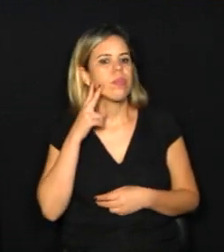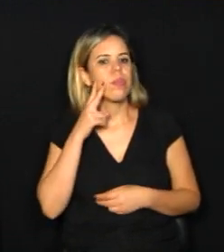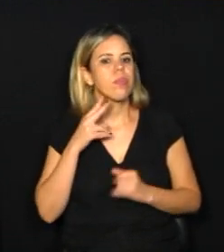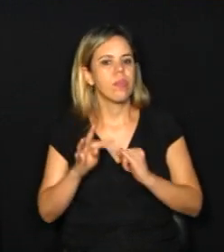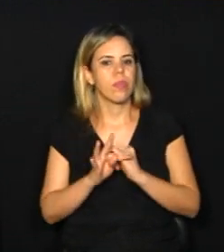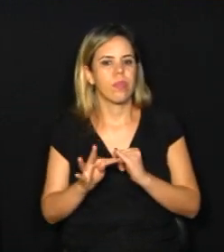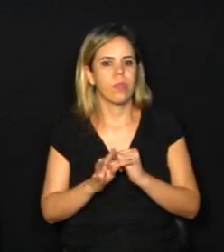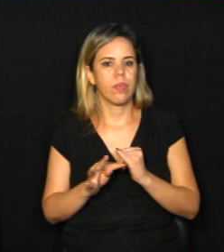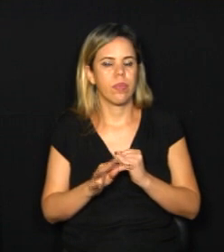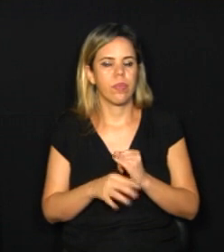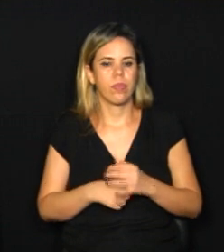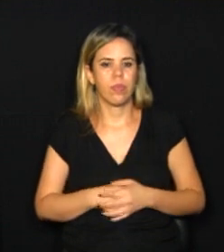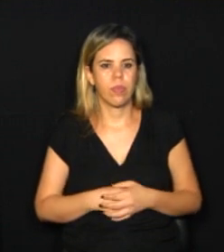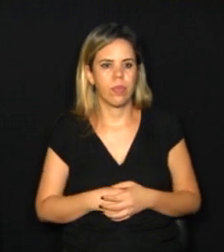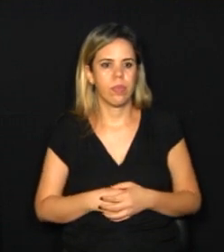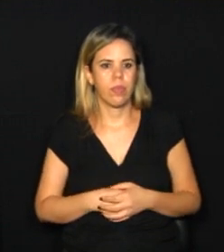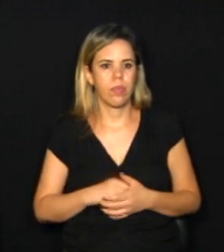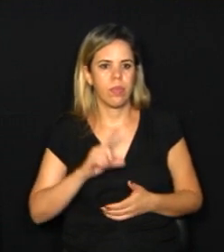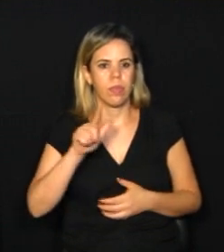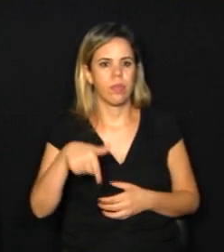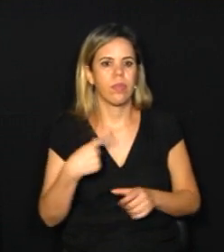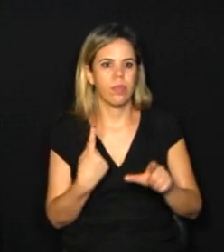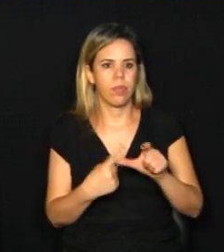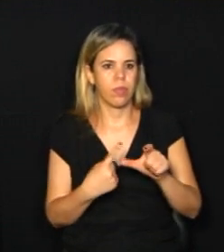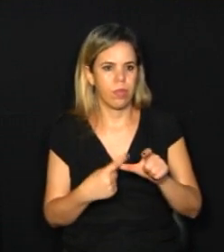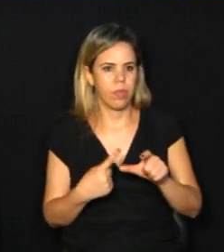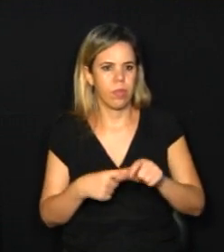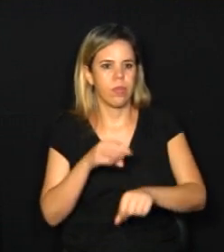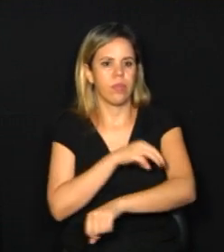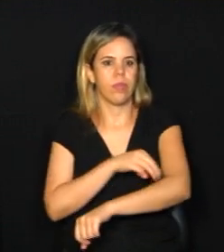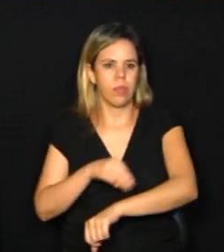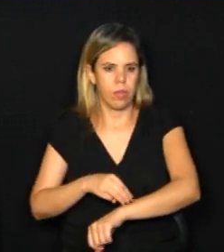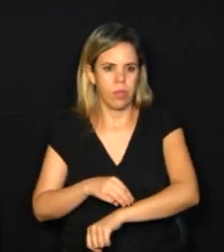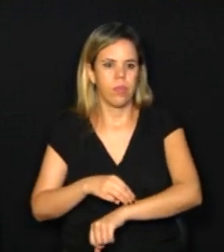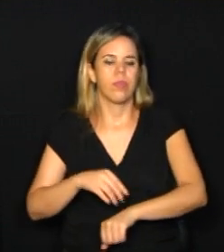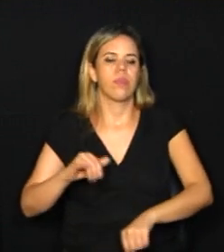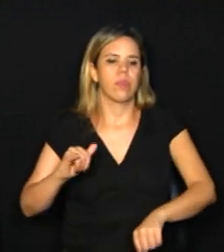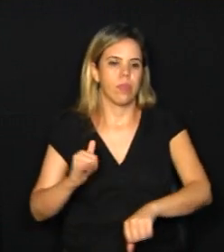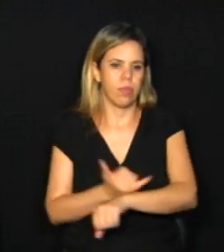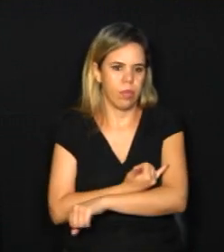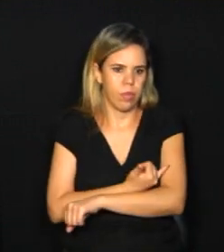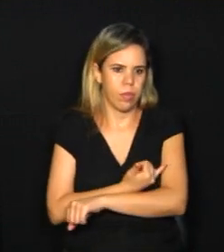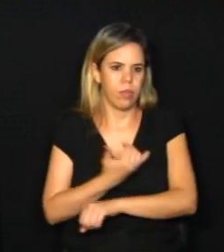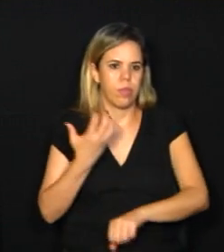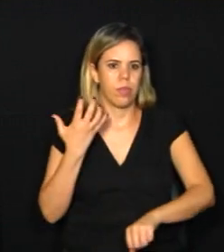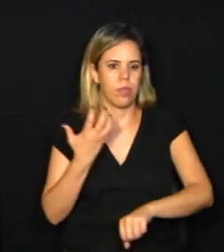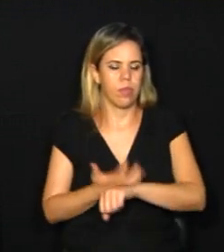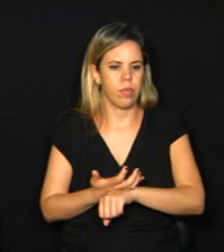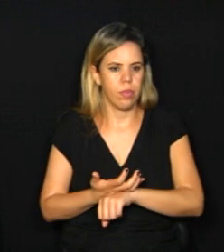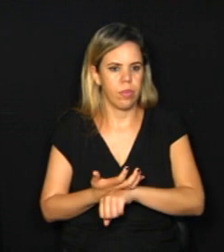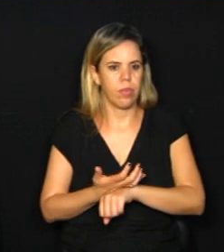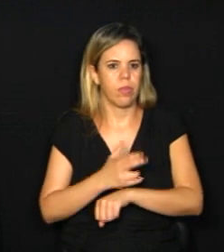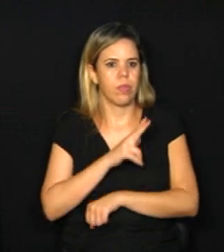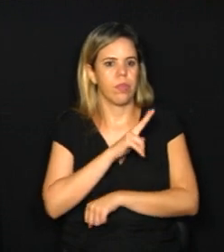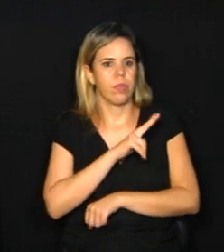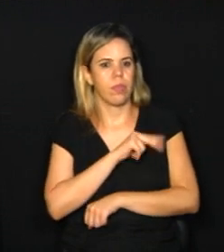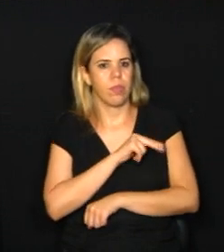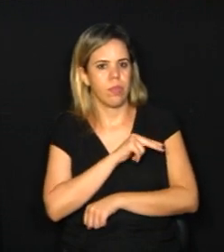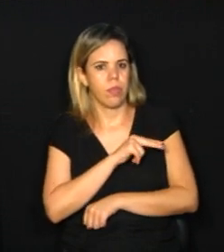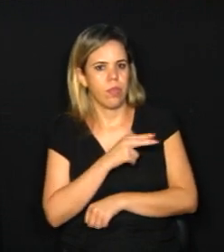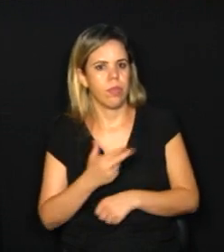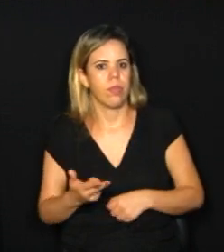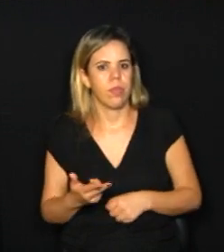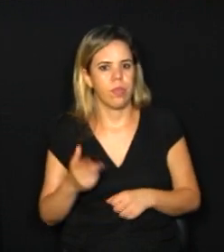Vinhedo, Itatiba, depois aparece Cosmópolis, Montemor, Jaguariúna, Nova Odessa,